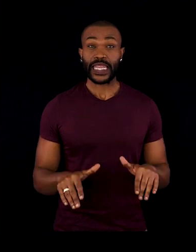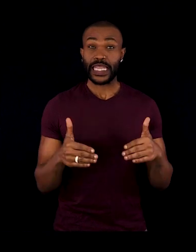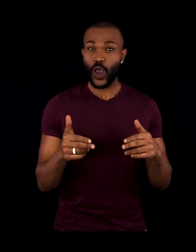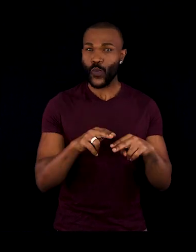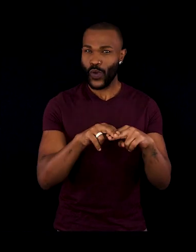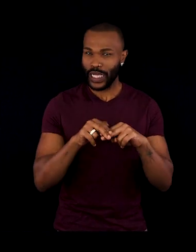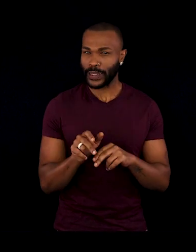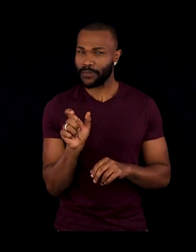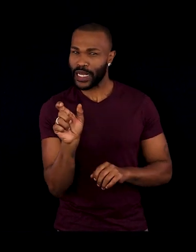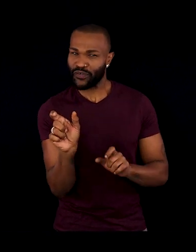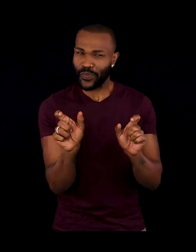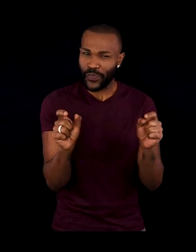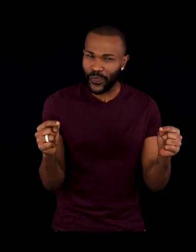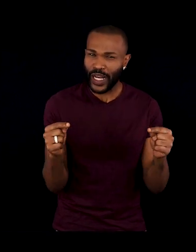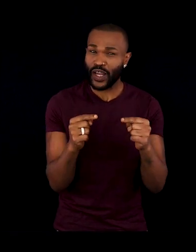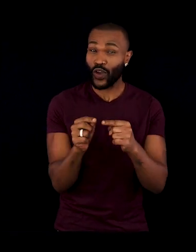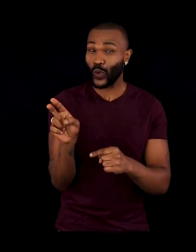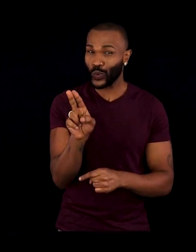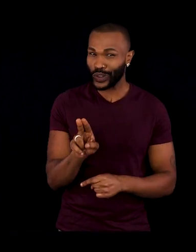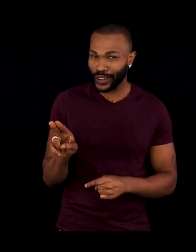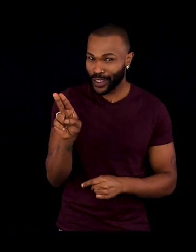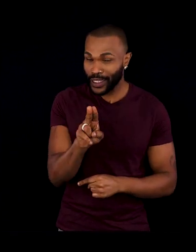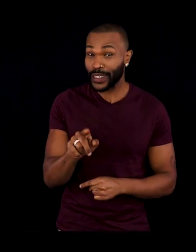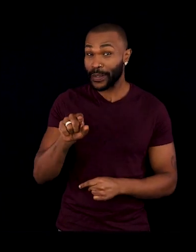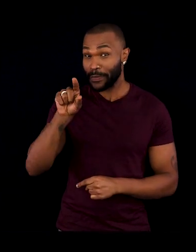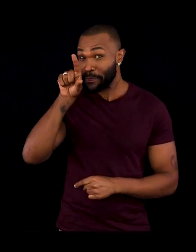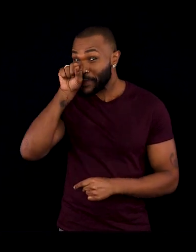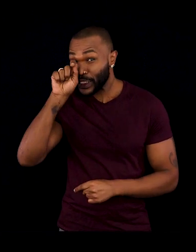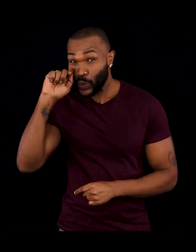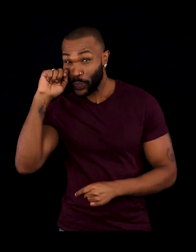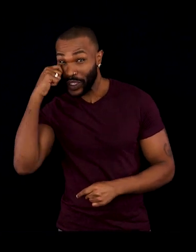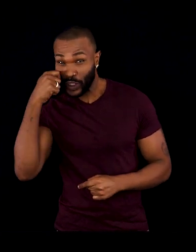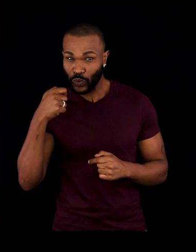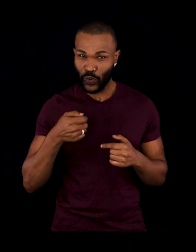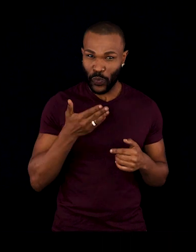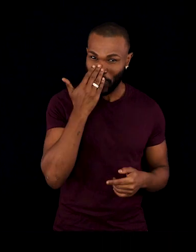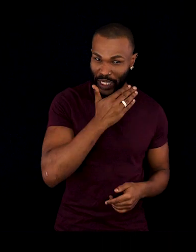Foram as primeiras rimas que eu usei na minha vida. Tizil e pariu.